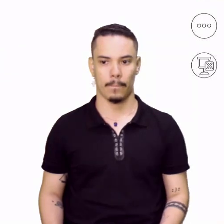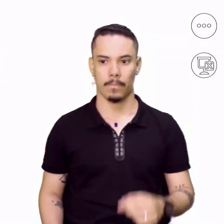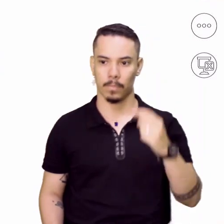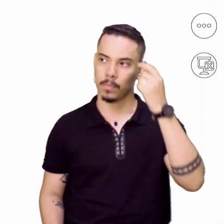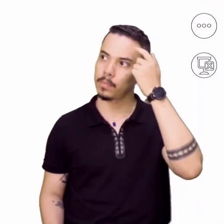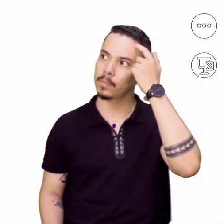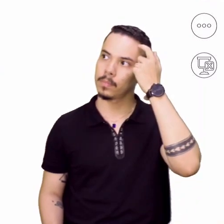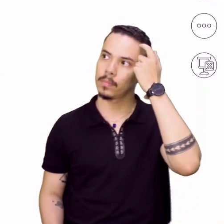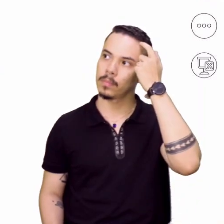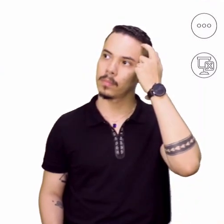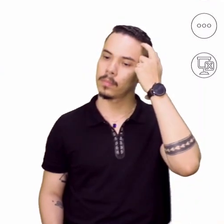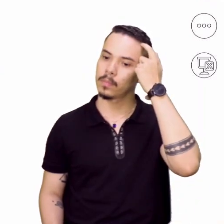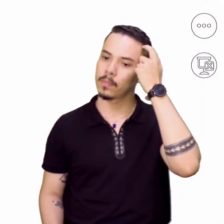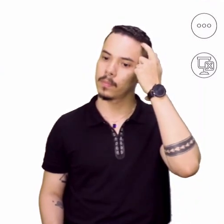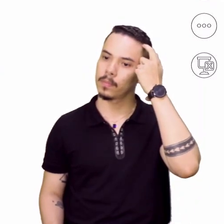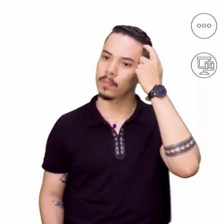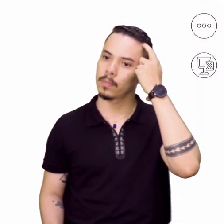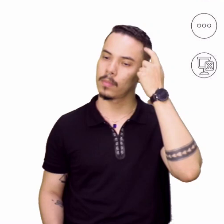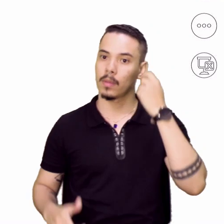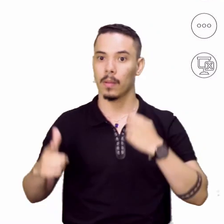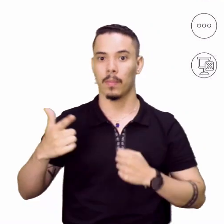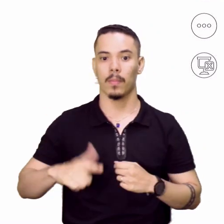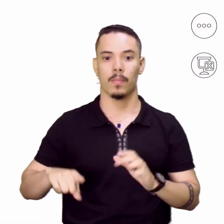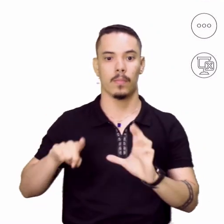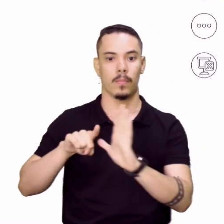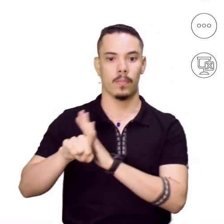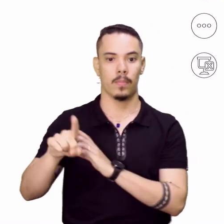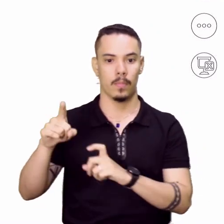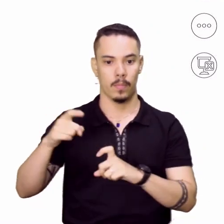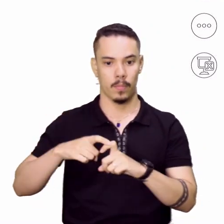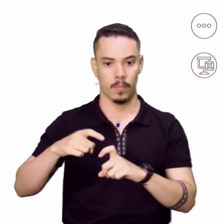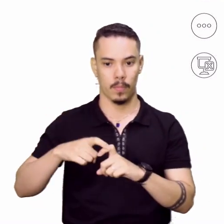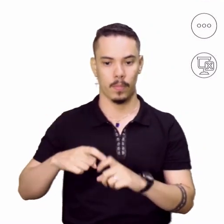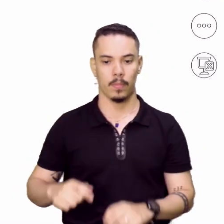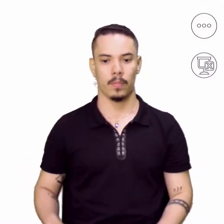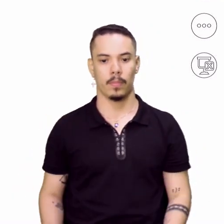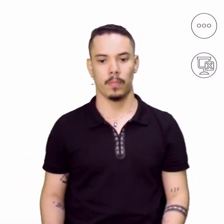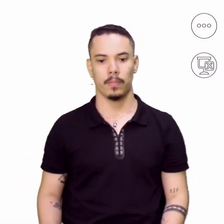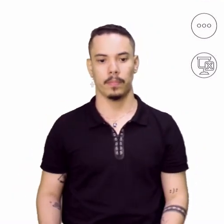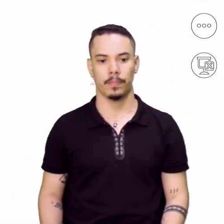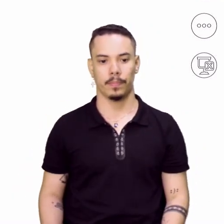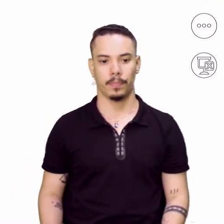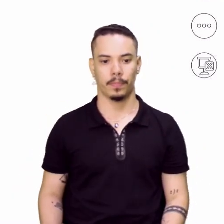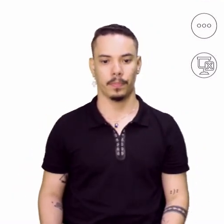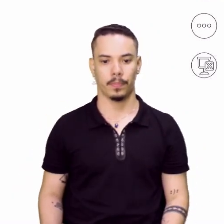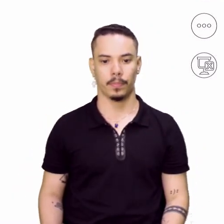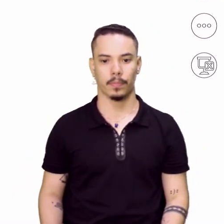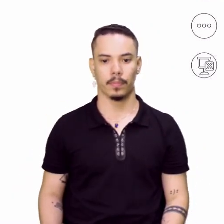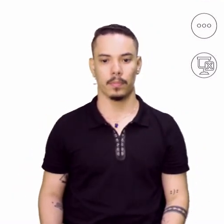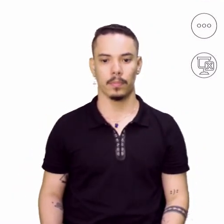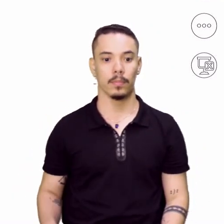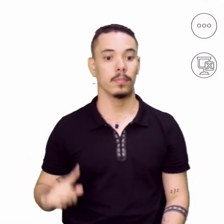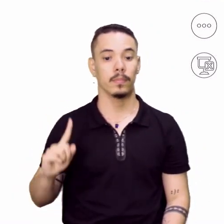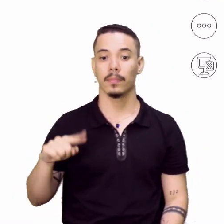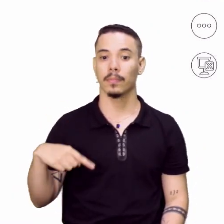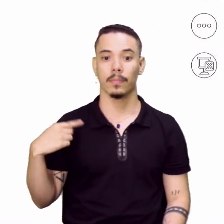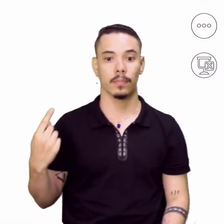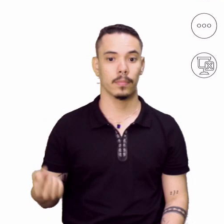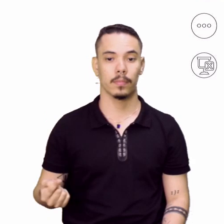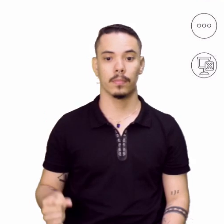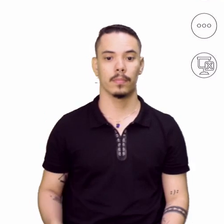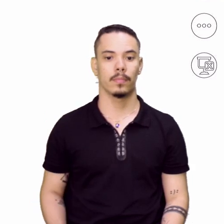lá mais uma pergunta para o Doctor que diz assim and then e depois E aí o médico